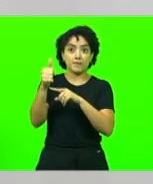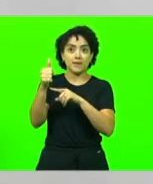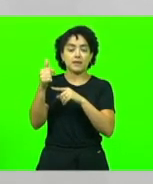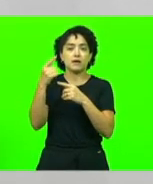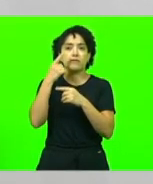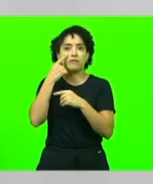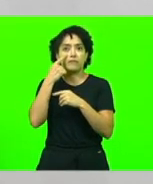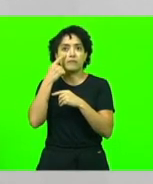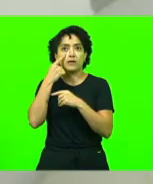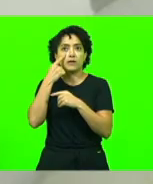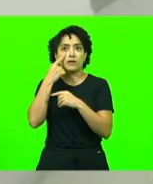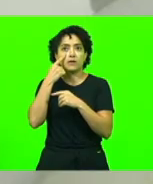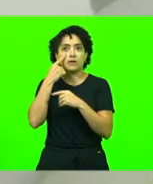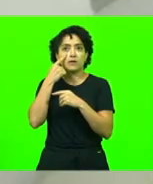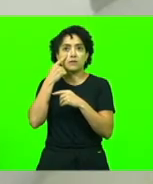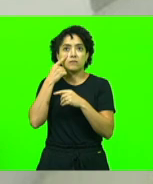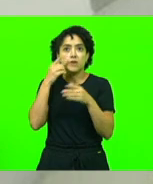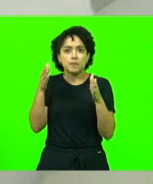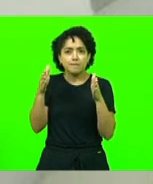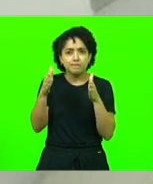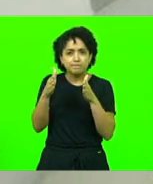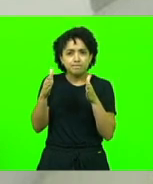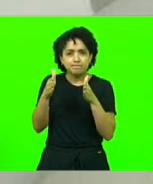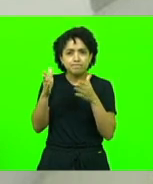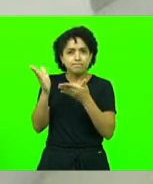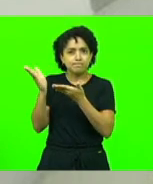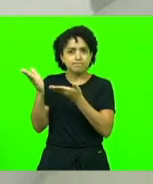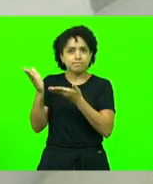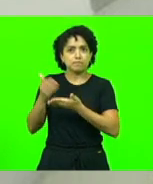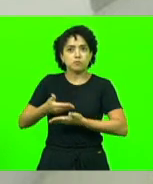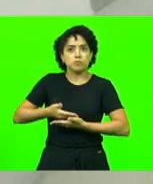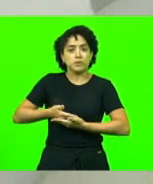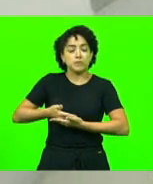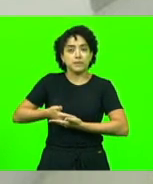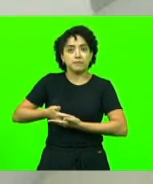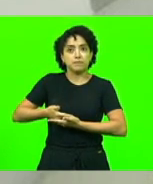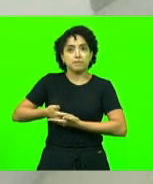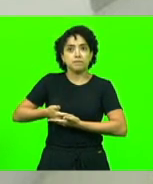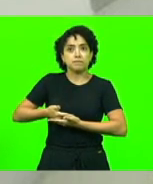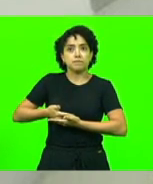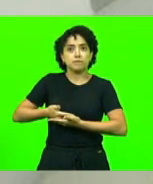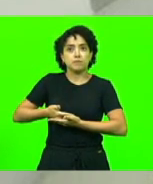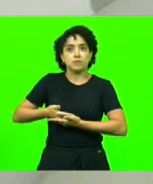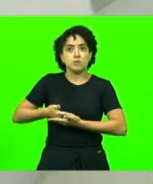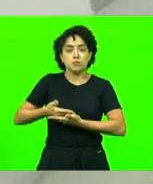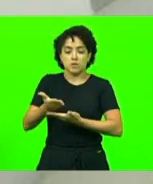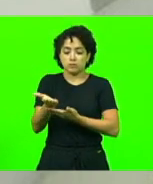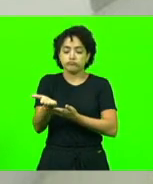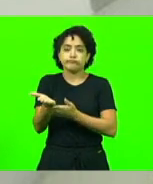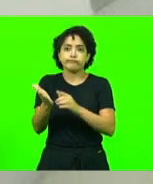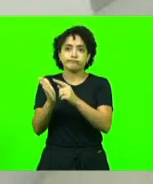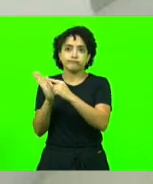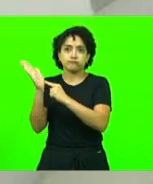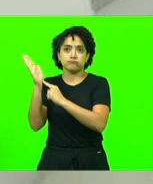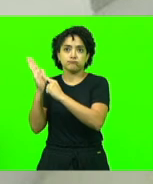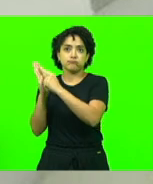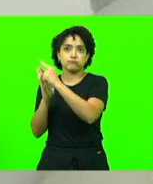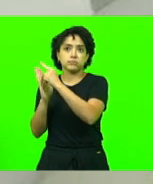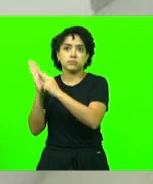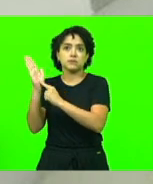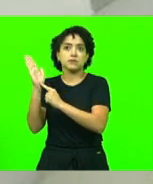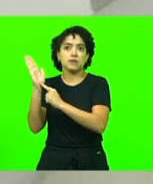essa daí. Coloca lá. Olha ali. Quase o tamanho de uma mão. Mas tem,